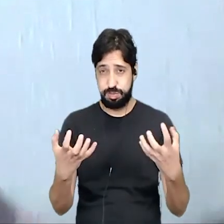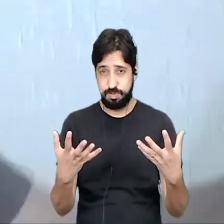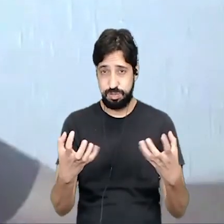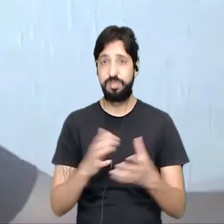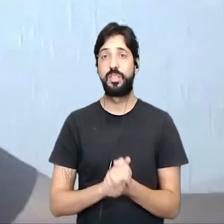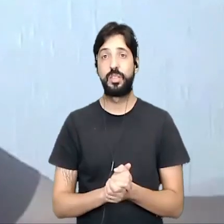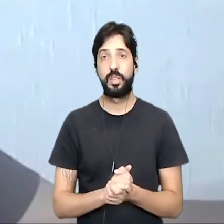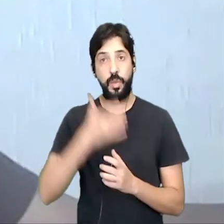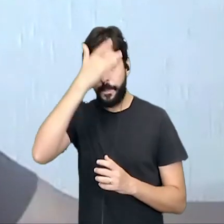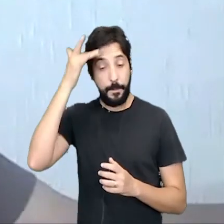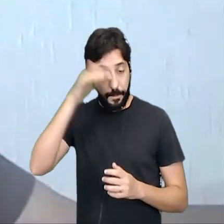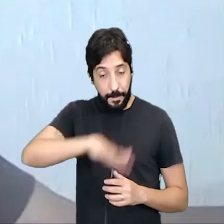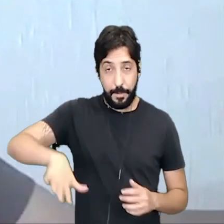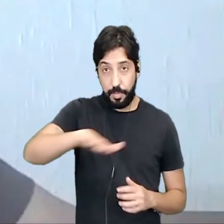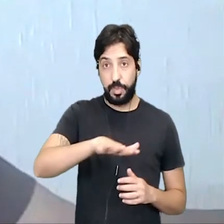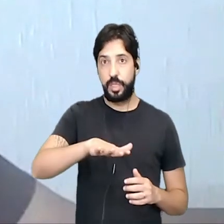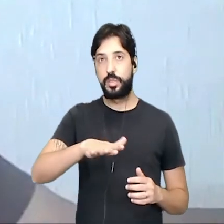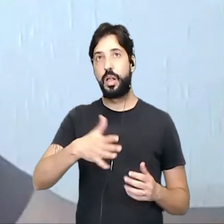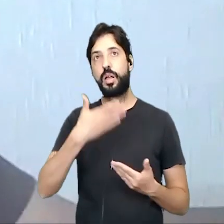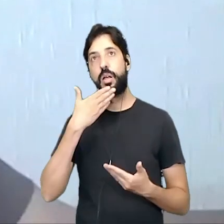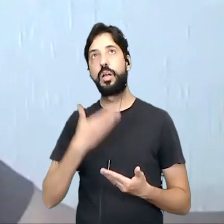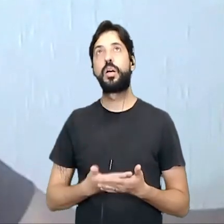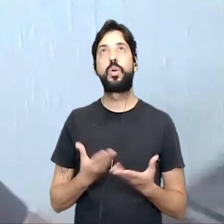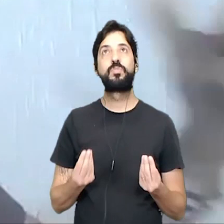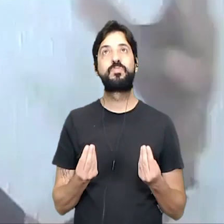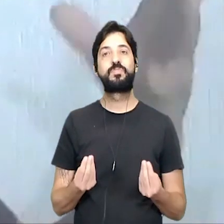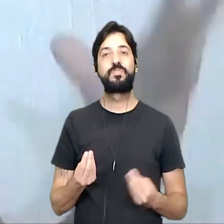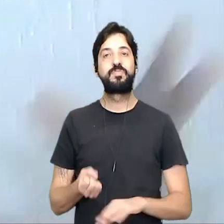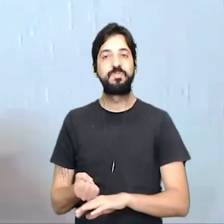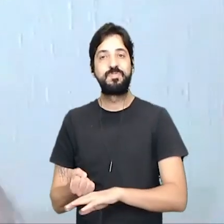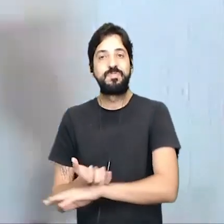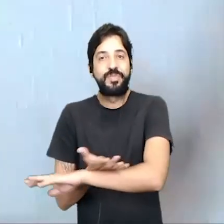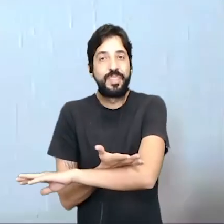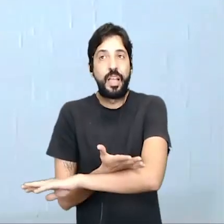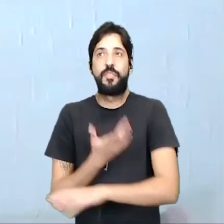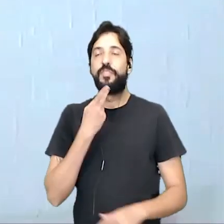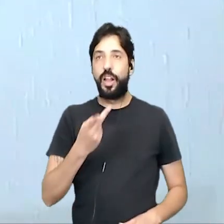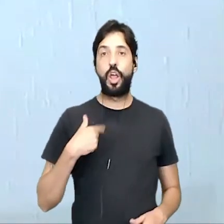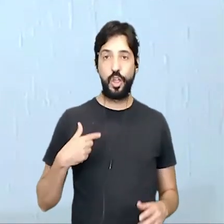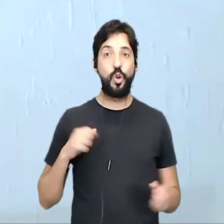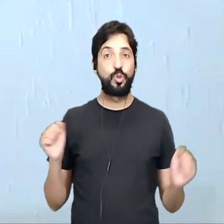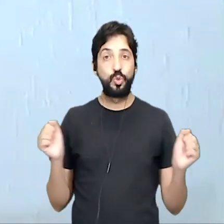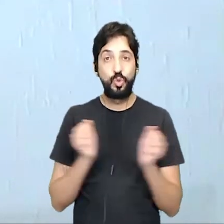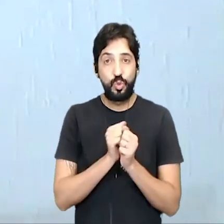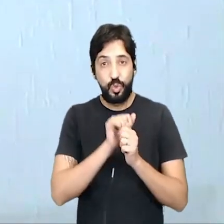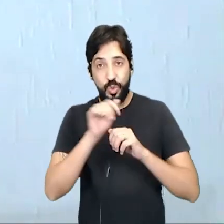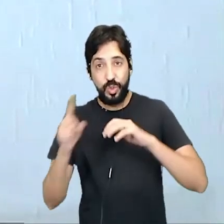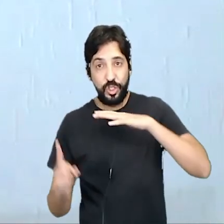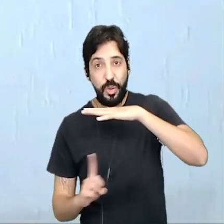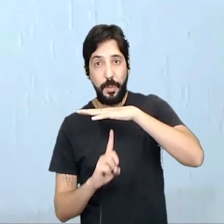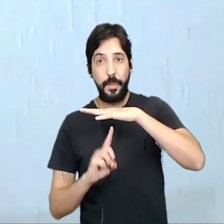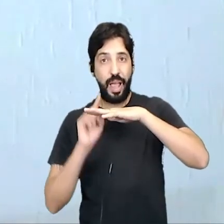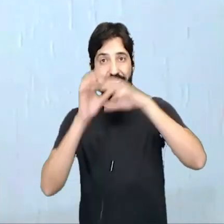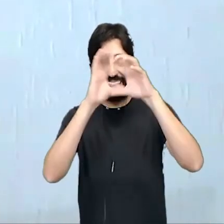num imenso teatro lotado, e o pessoal ficou naquela comoção de dizer: eu